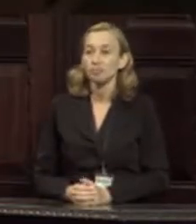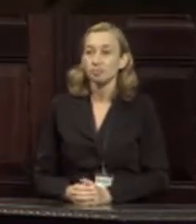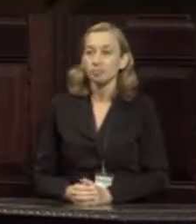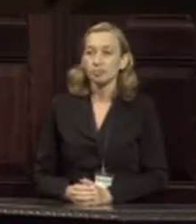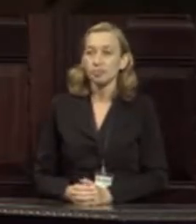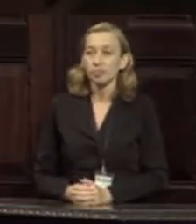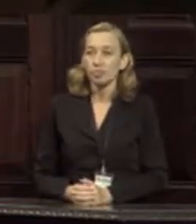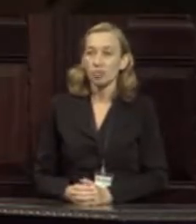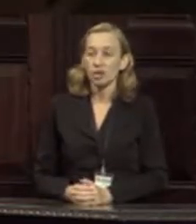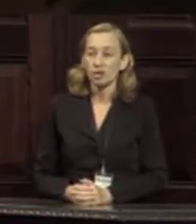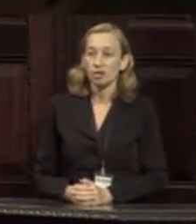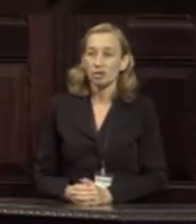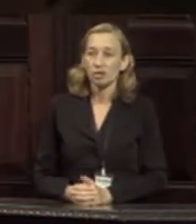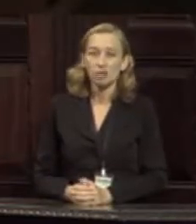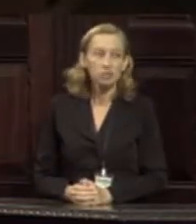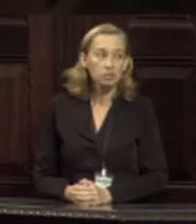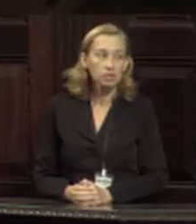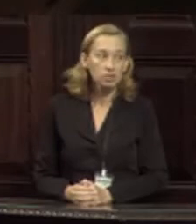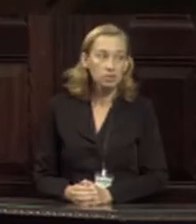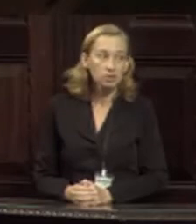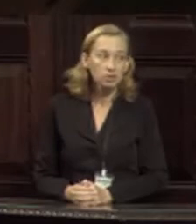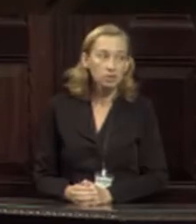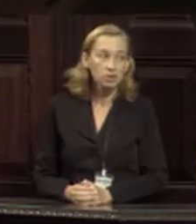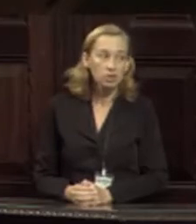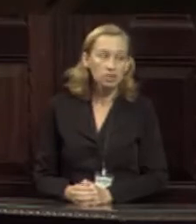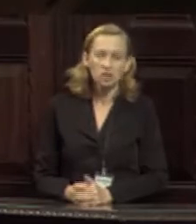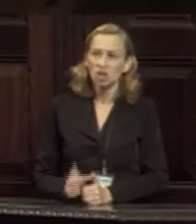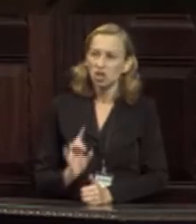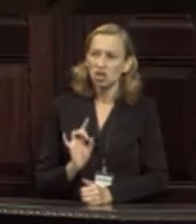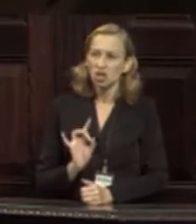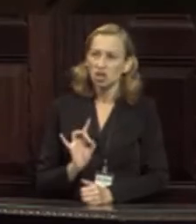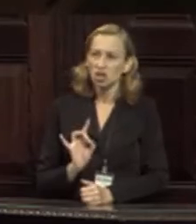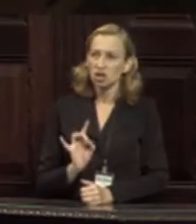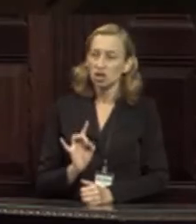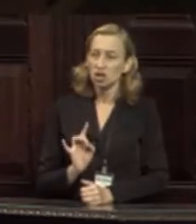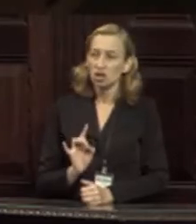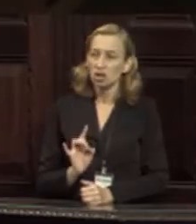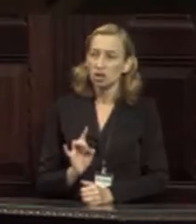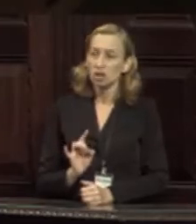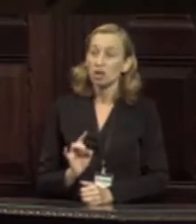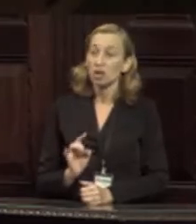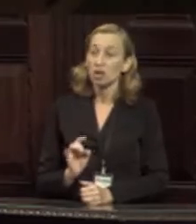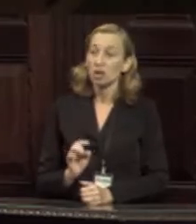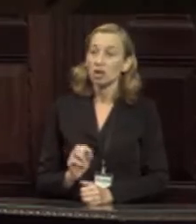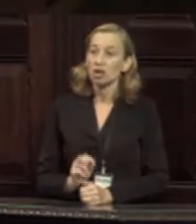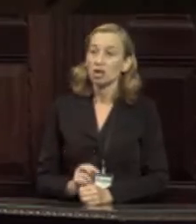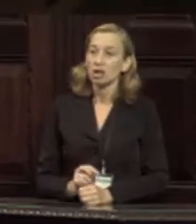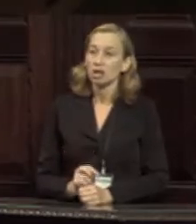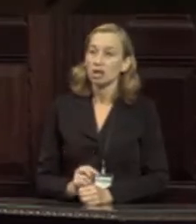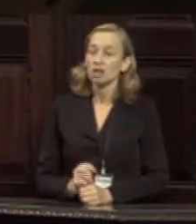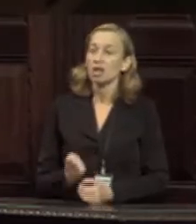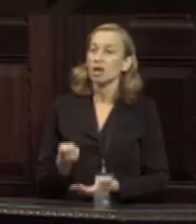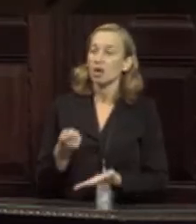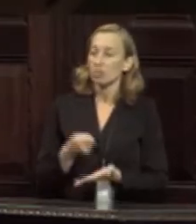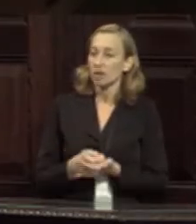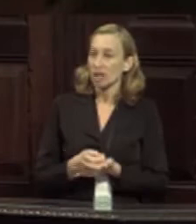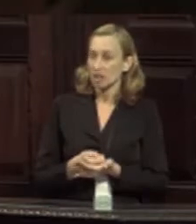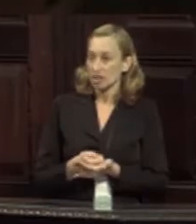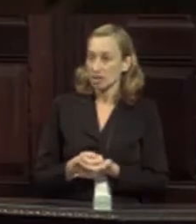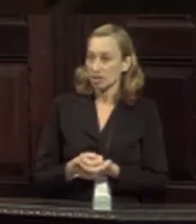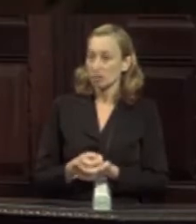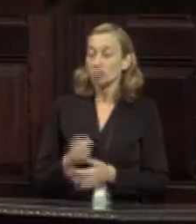porque é devido, e não é devido a só ao Estado, não, é devido ao Estado e